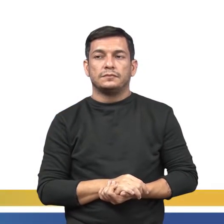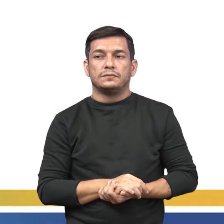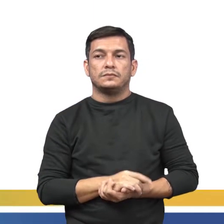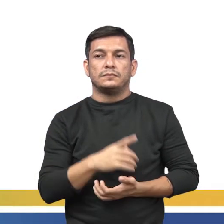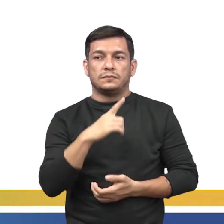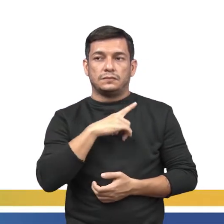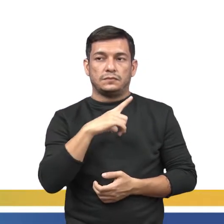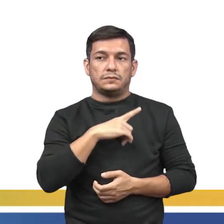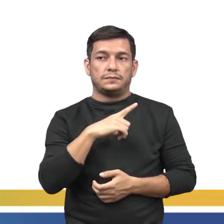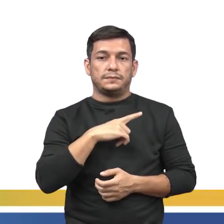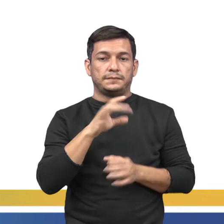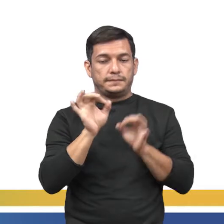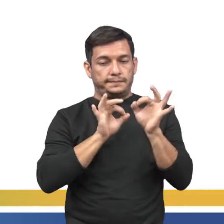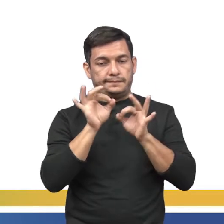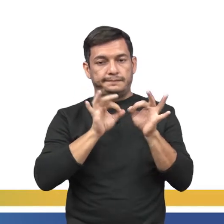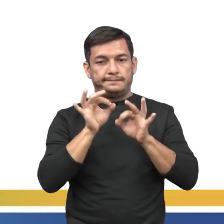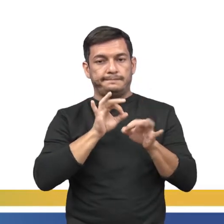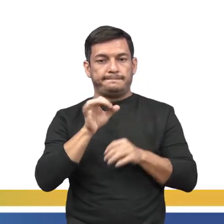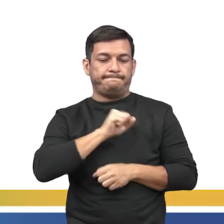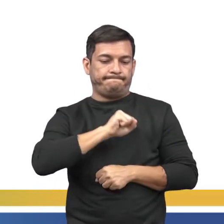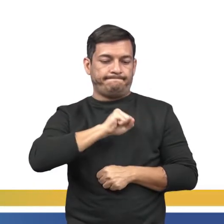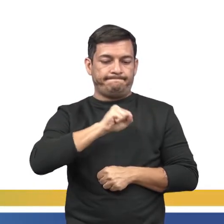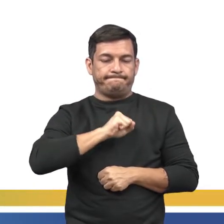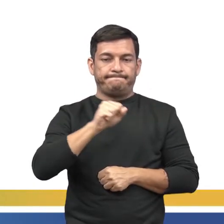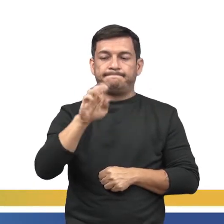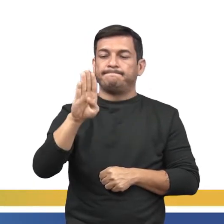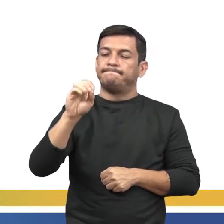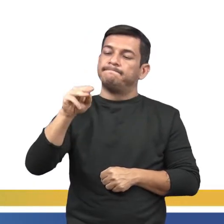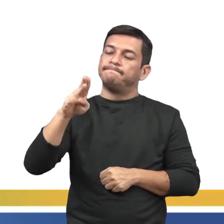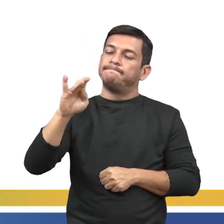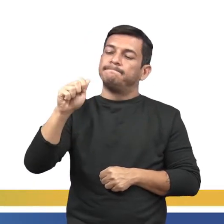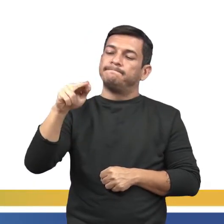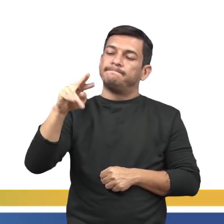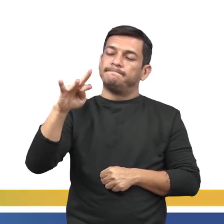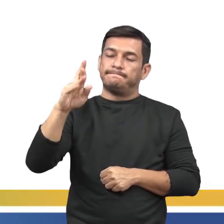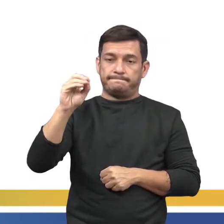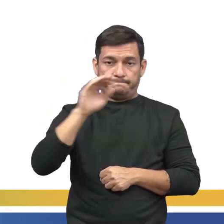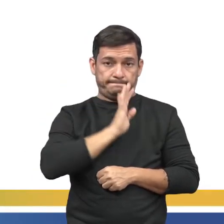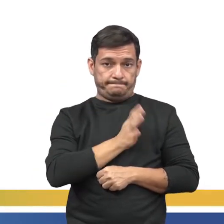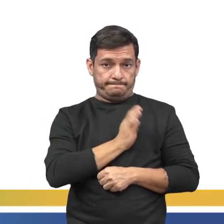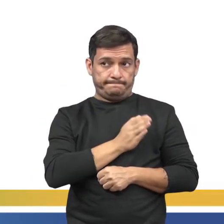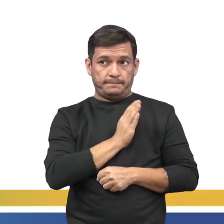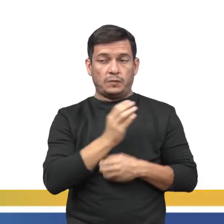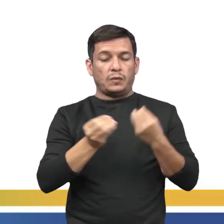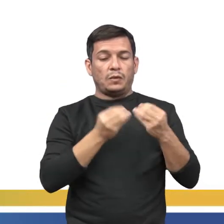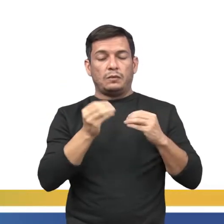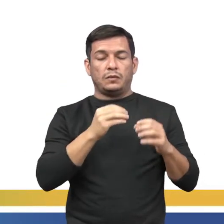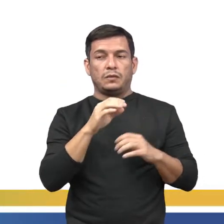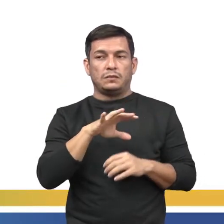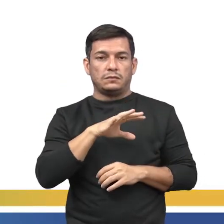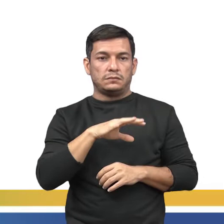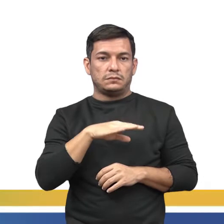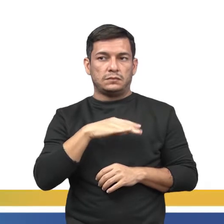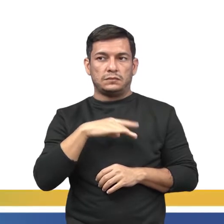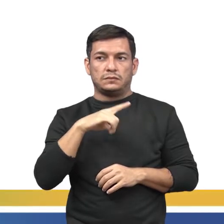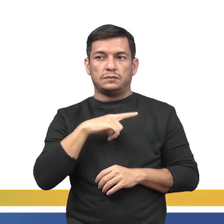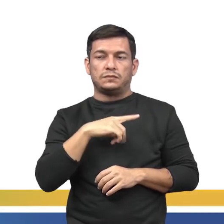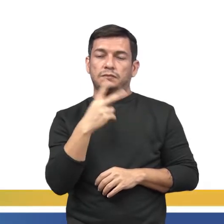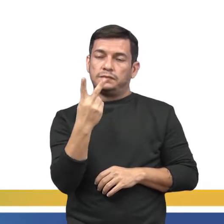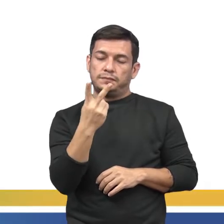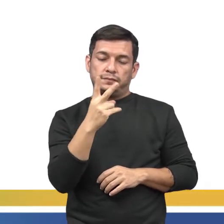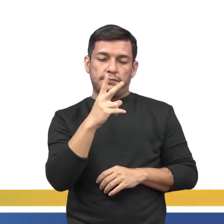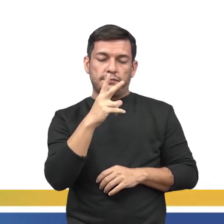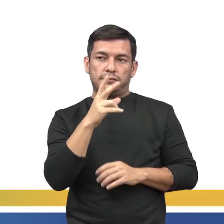Temos aí um esquema do bombeamento do nosso coração, como ele enche os dois lados ao mesmo tempo